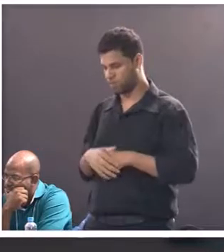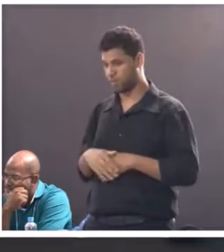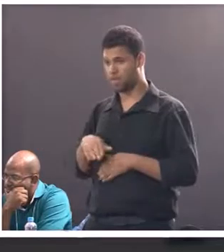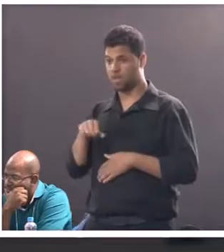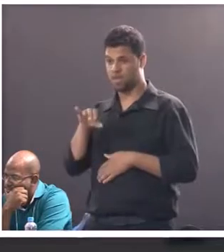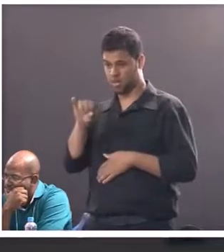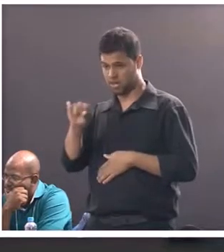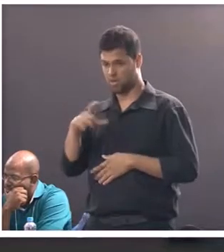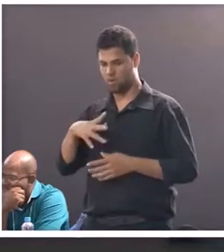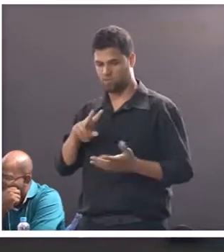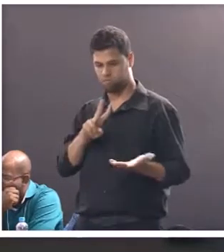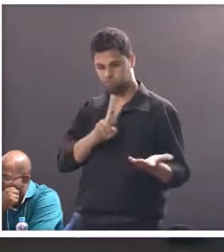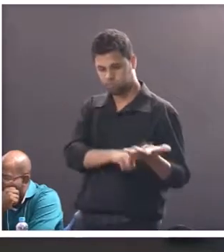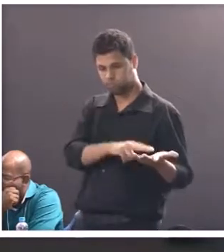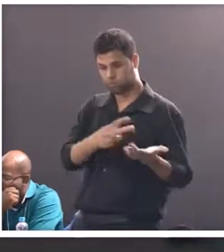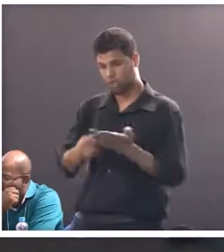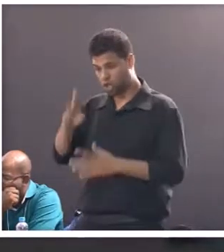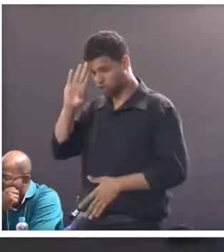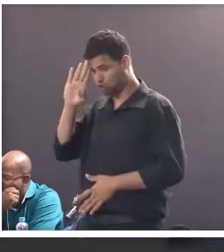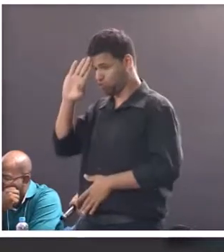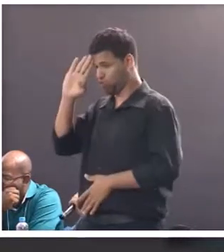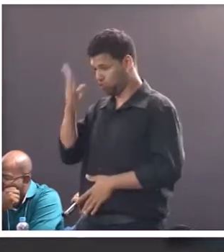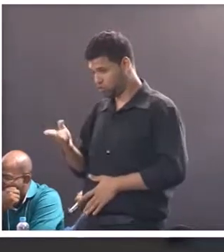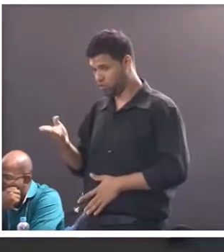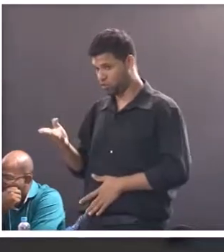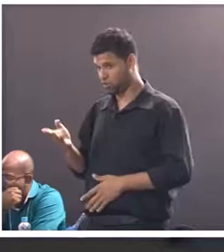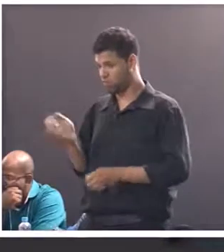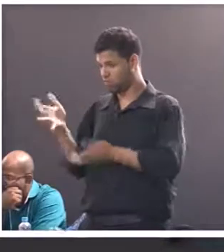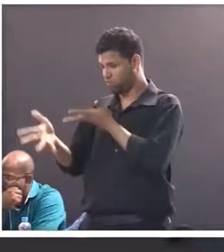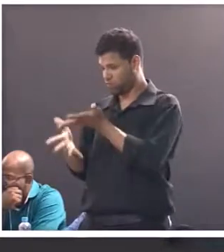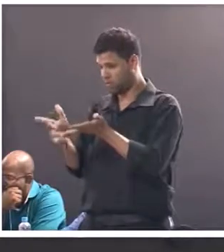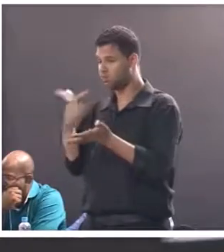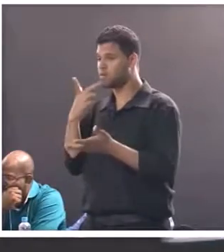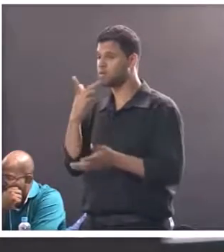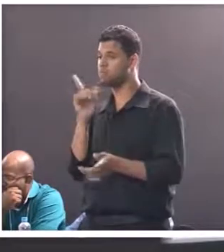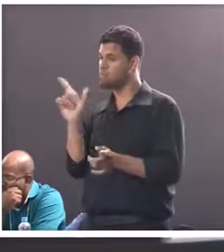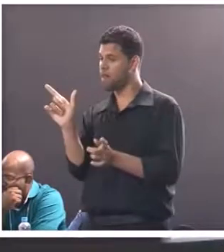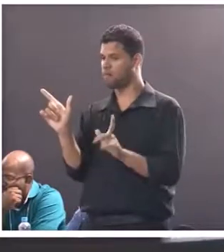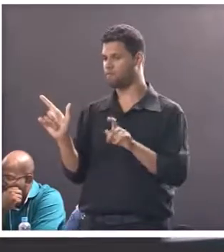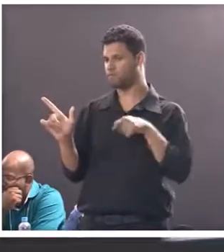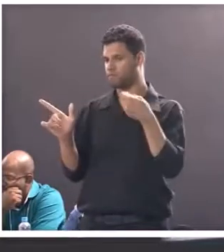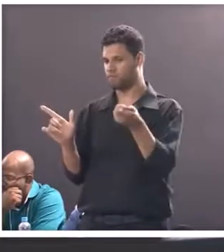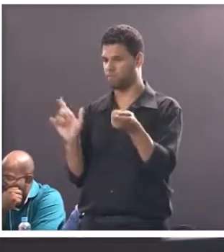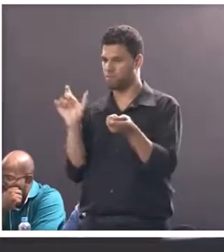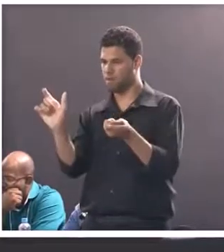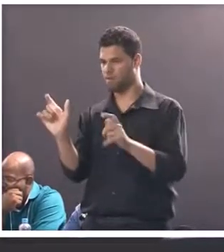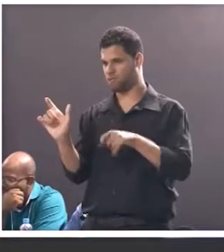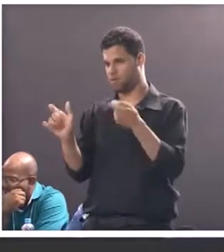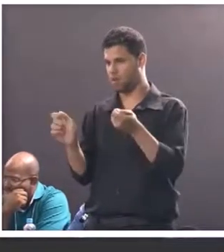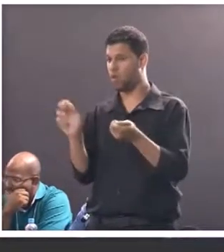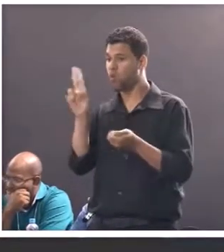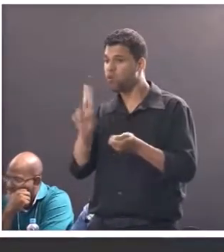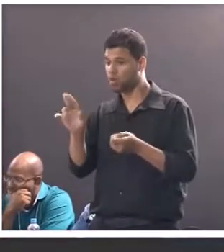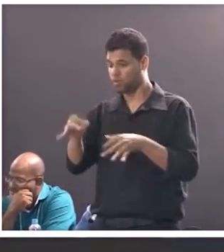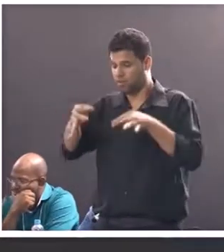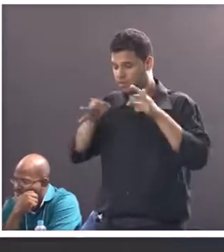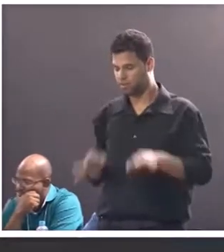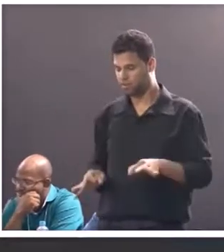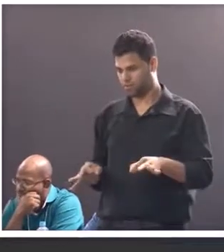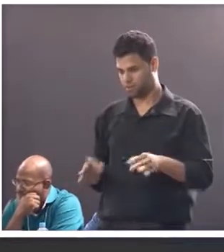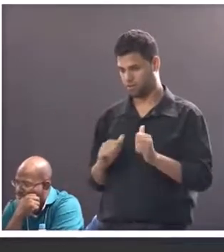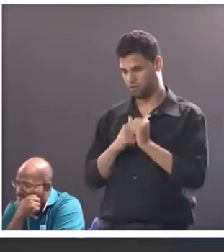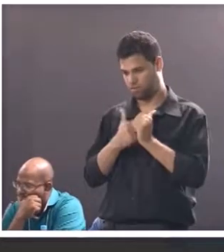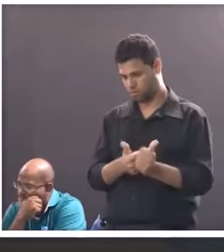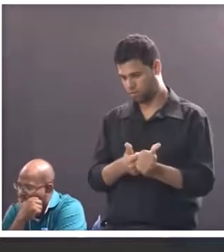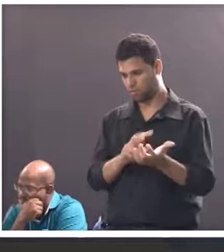Então, se eu fizer uma tradução direta, o qual eu vou fazer palavra por palavra, utilizando a literalidade,